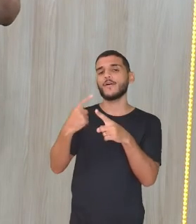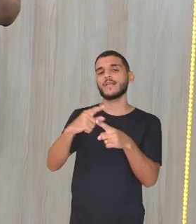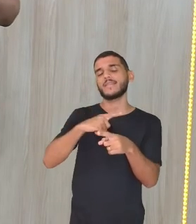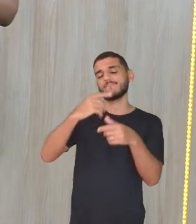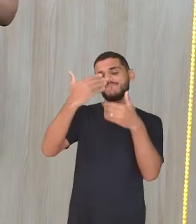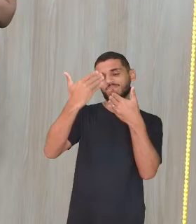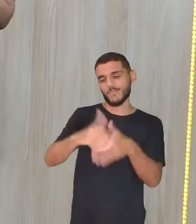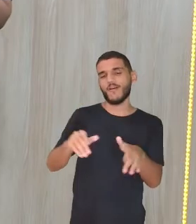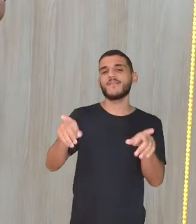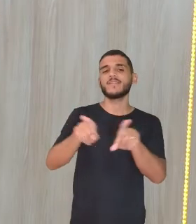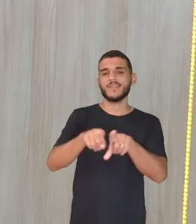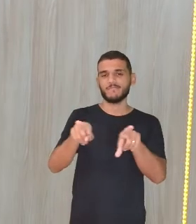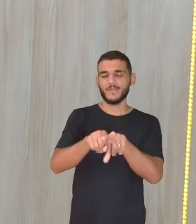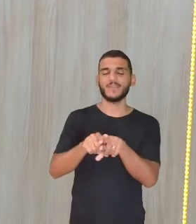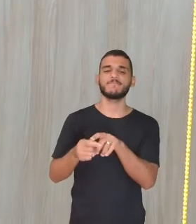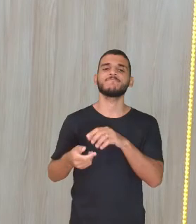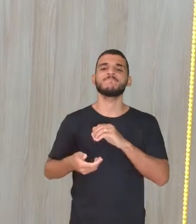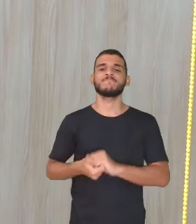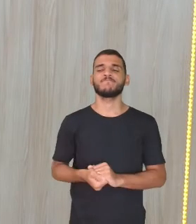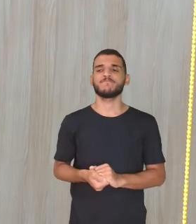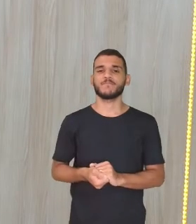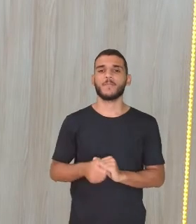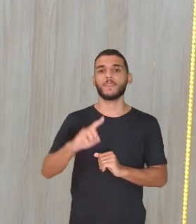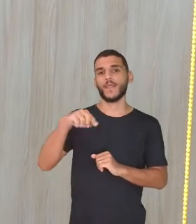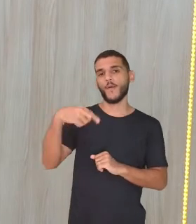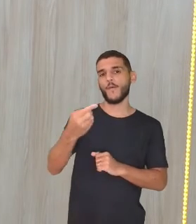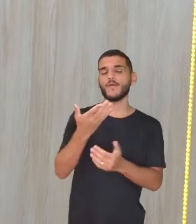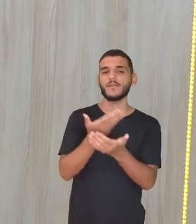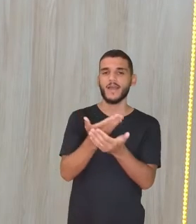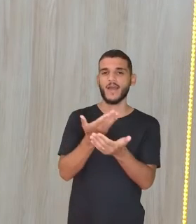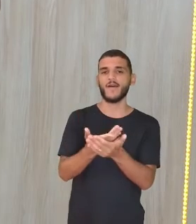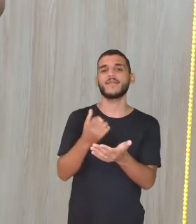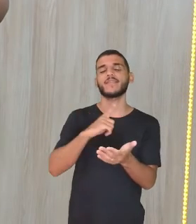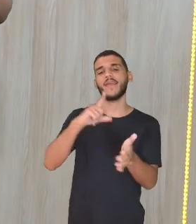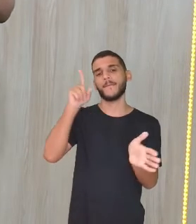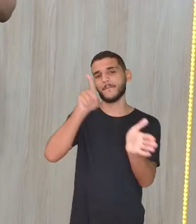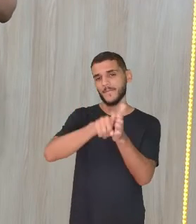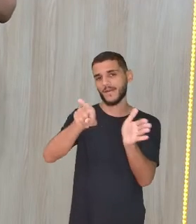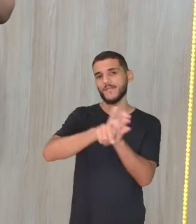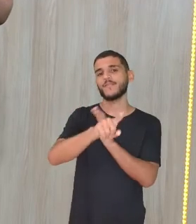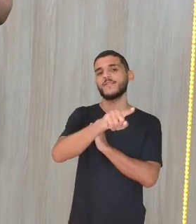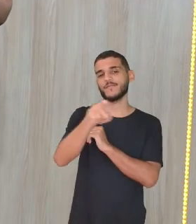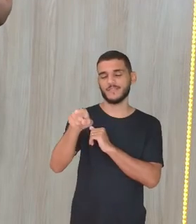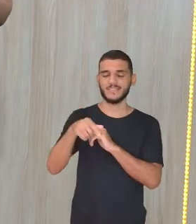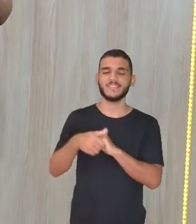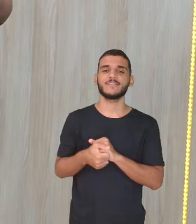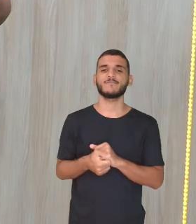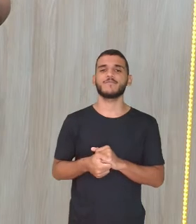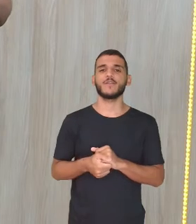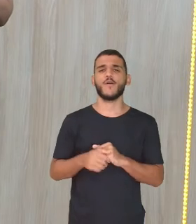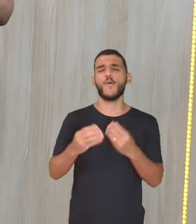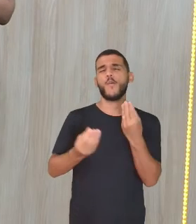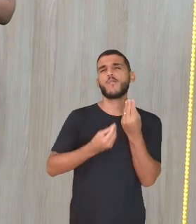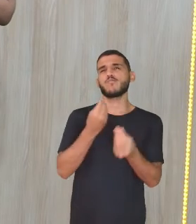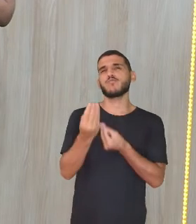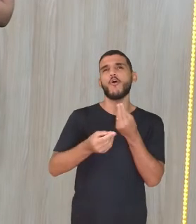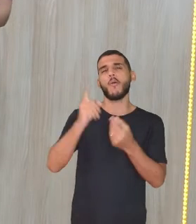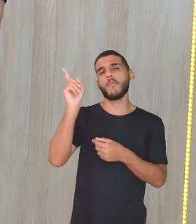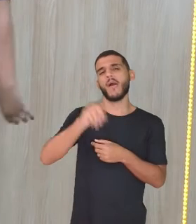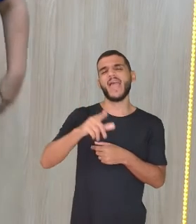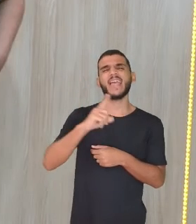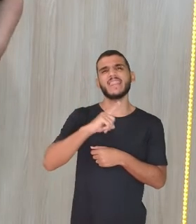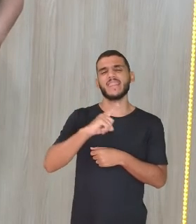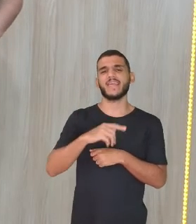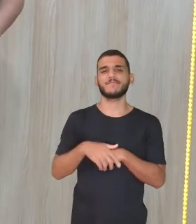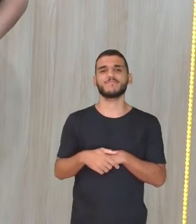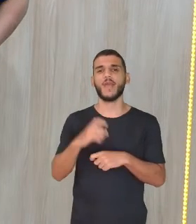certo? Muito, muito, muito cobrado. Na próxima aula eu trago questões para a gente ver de como isso é cobrado. Não se